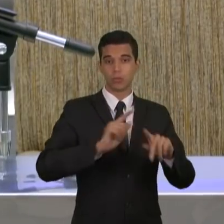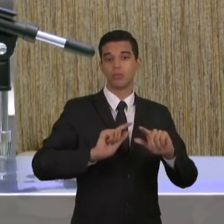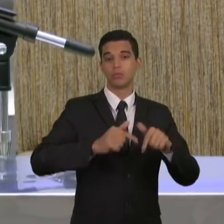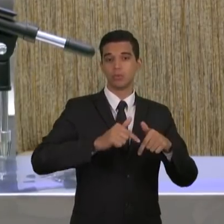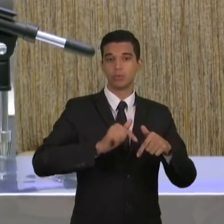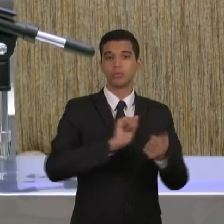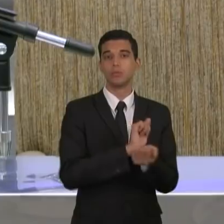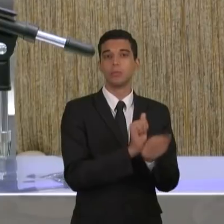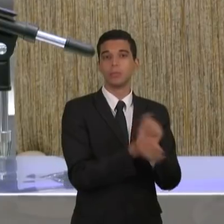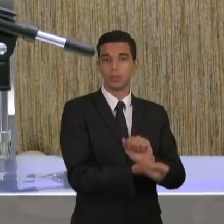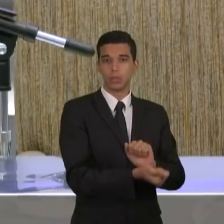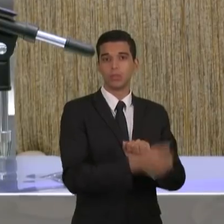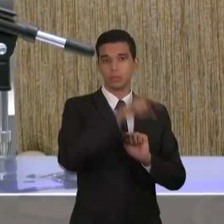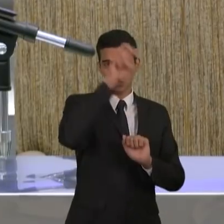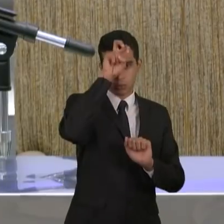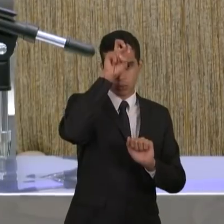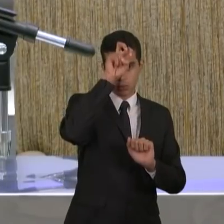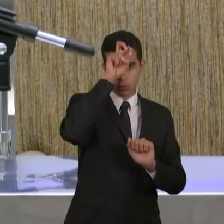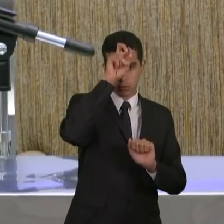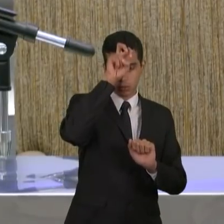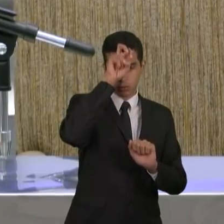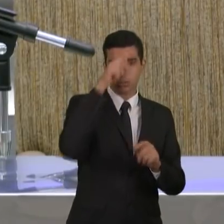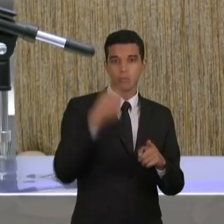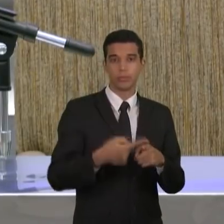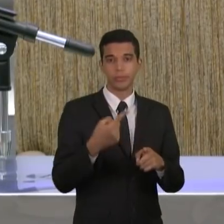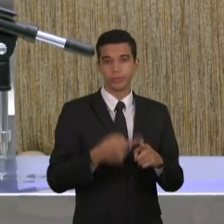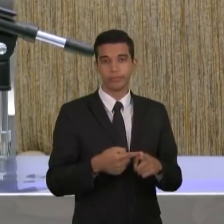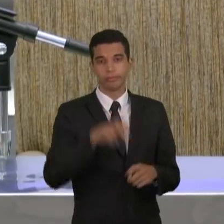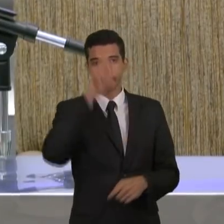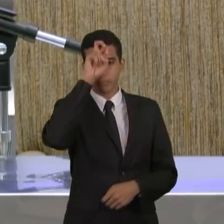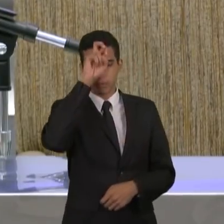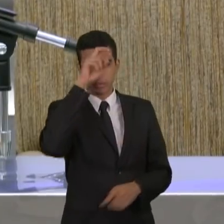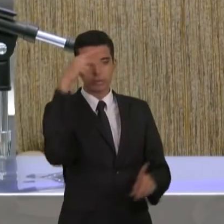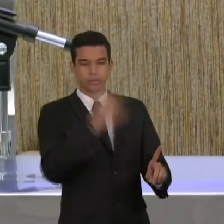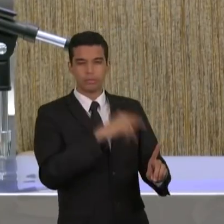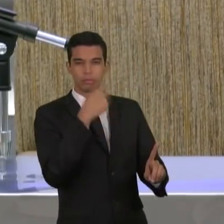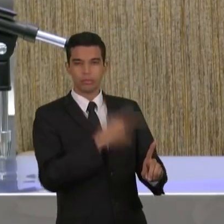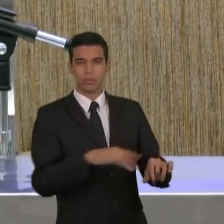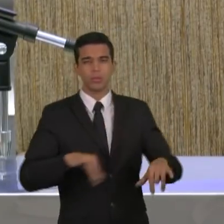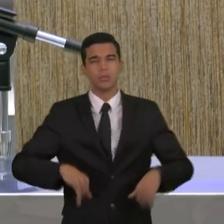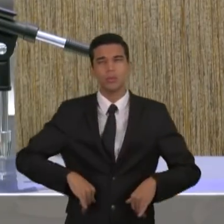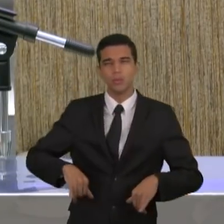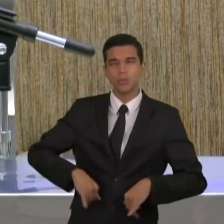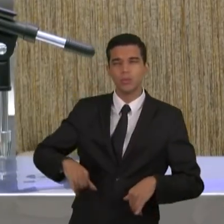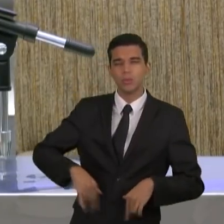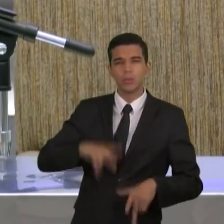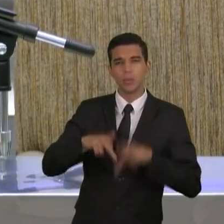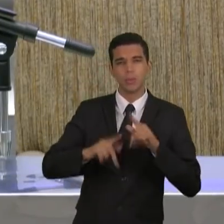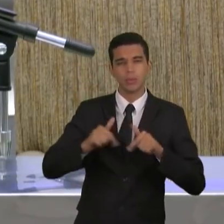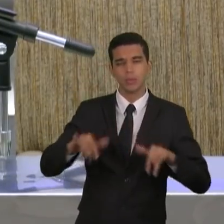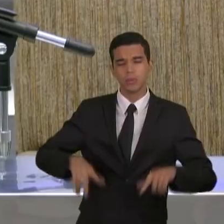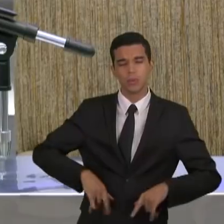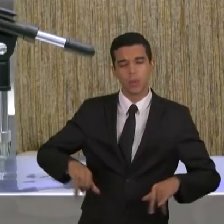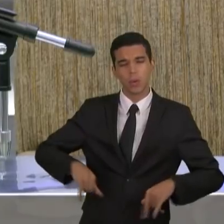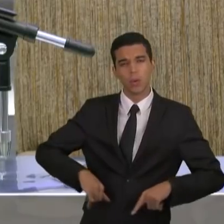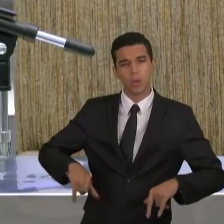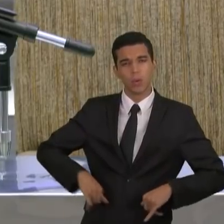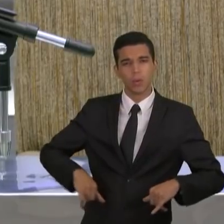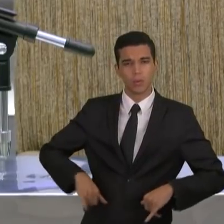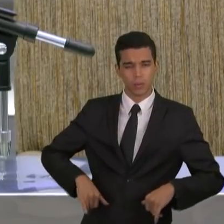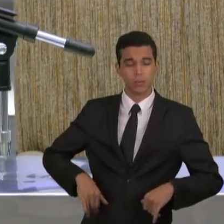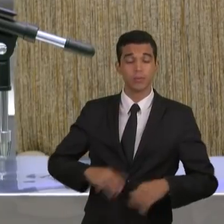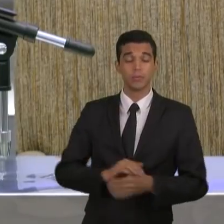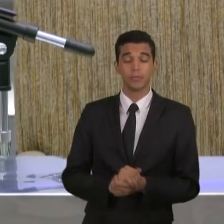lá que estava oprimindo eles quando ele sai eles vão para o deserto a passo um